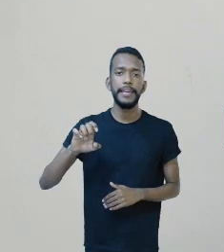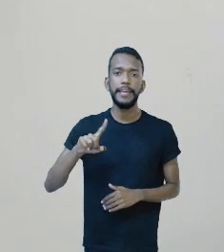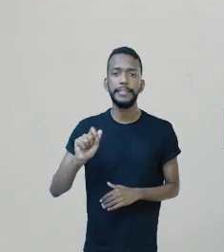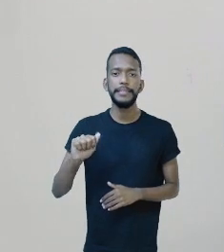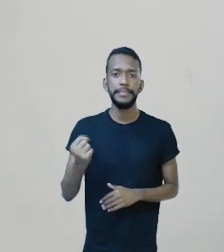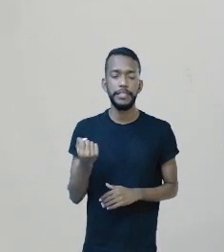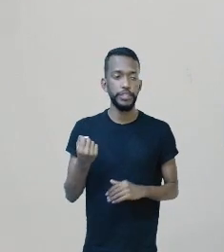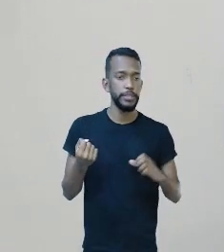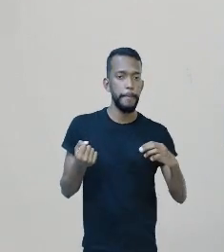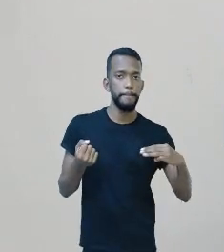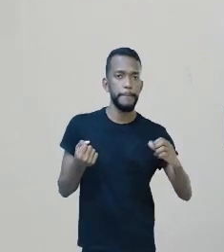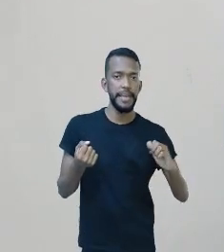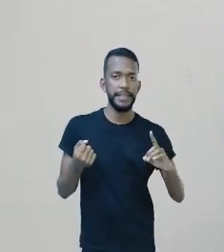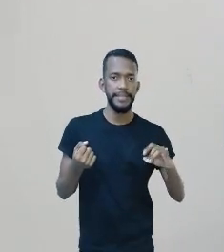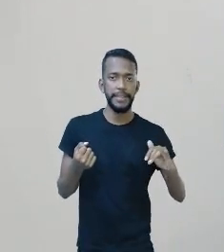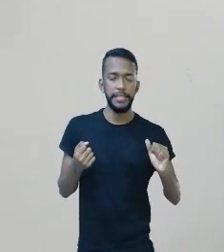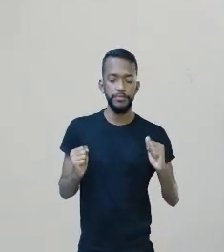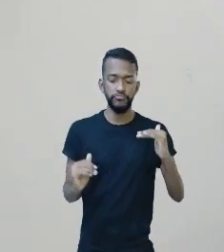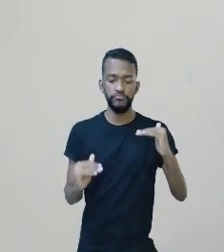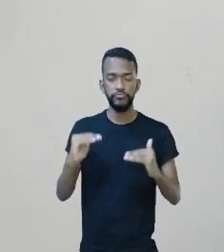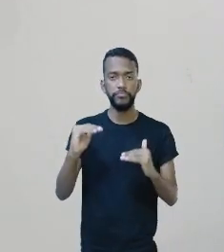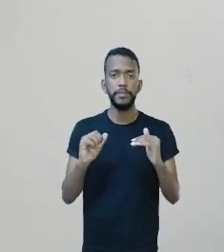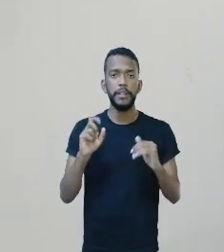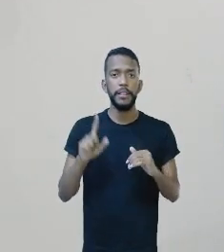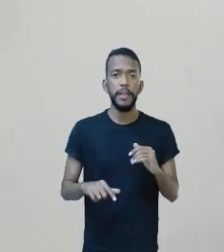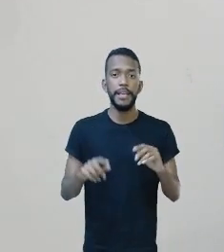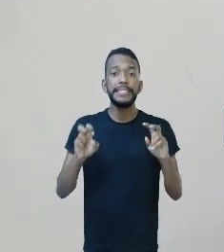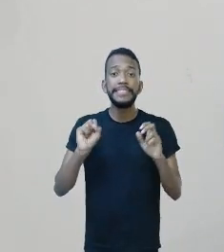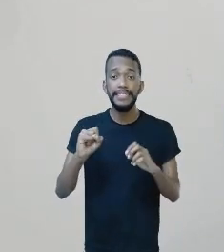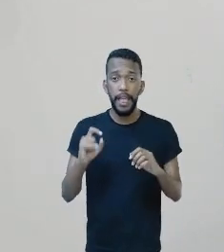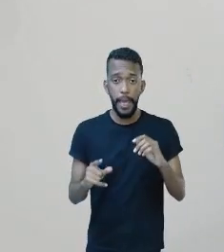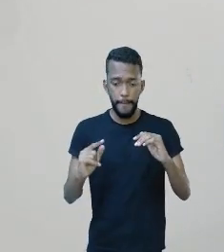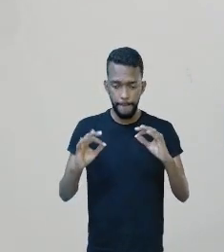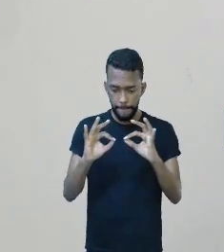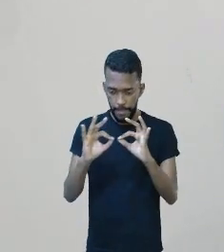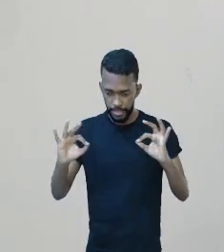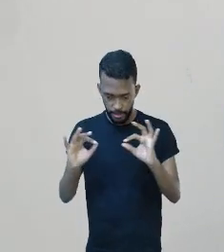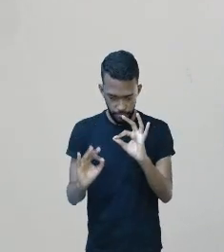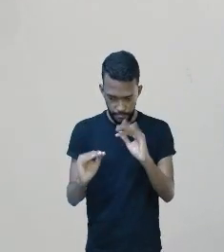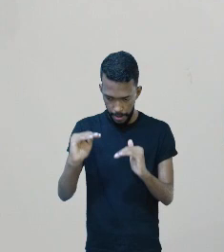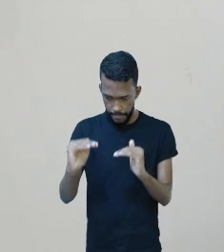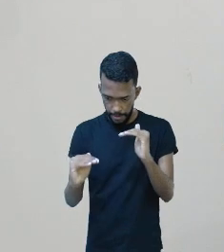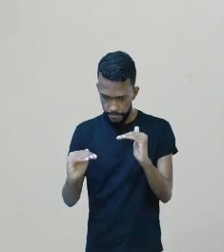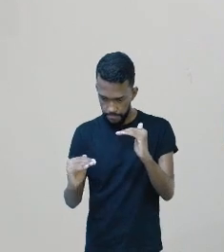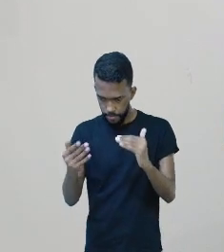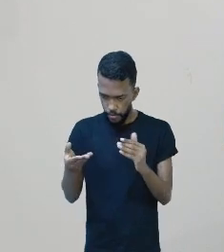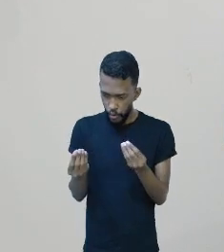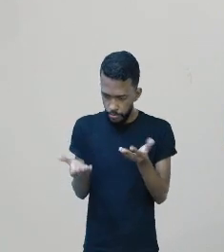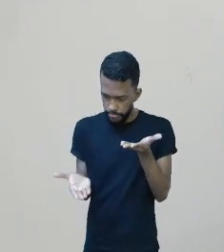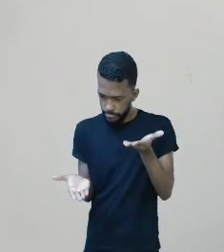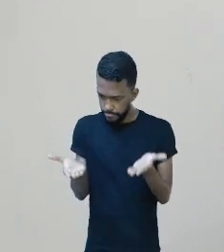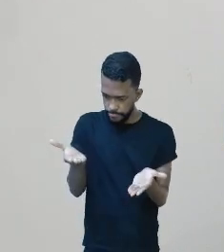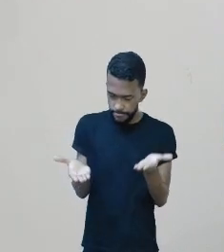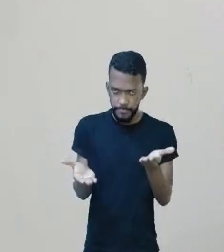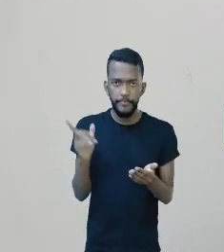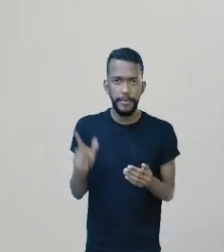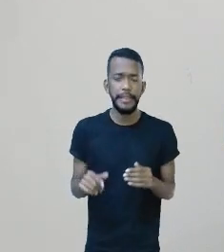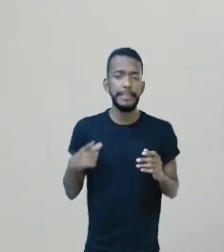Da medição das coisas, né? Quando a gente fala de medir, a gente fala de